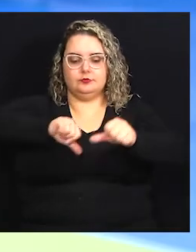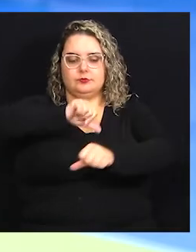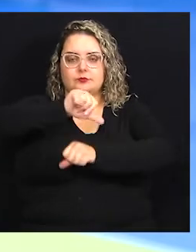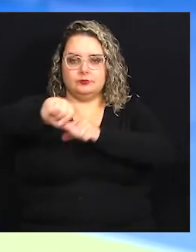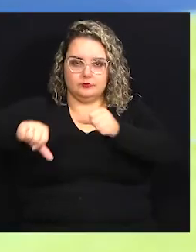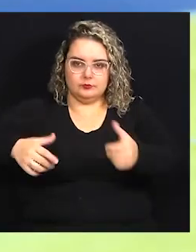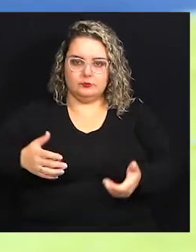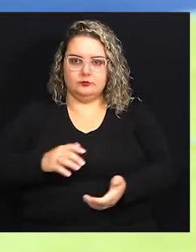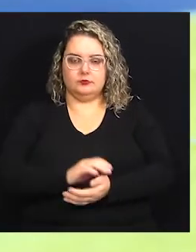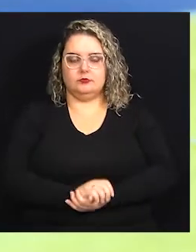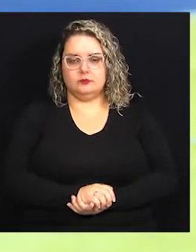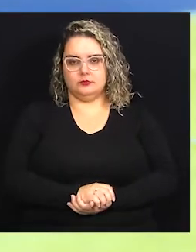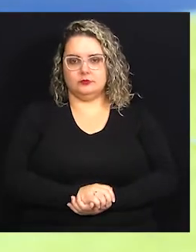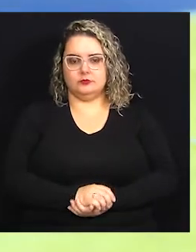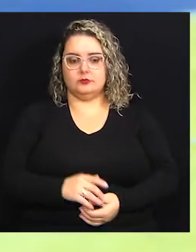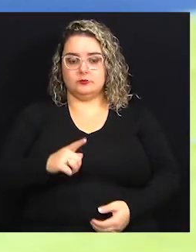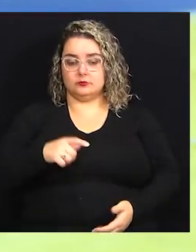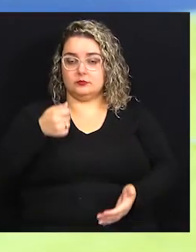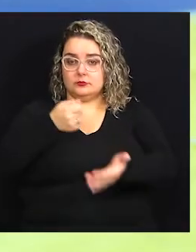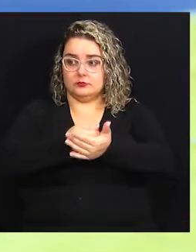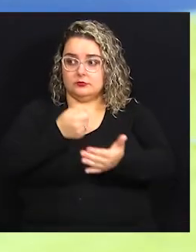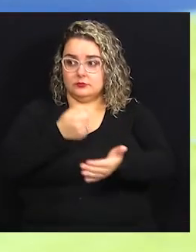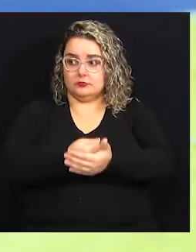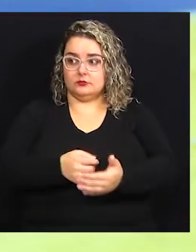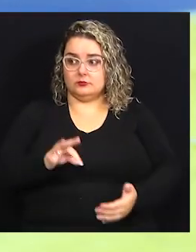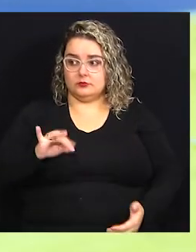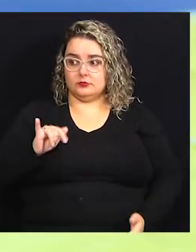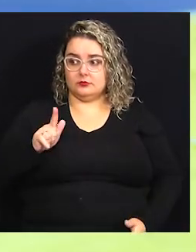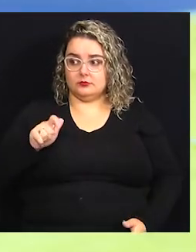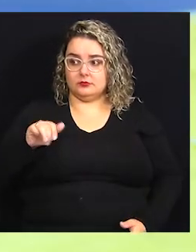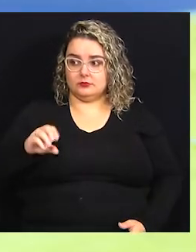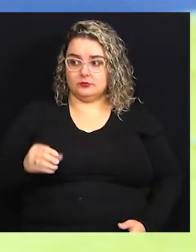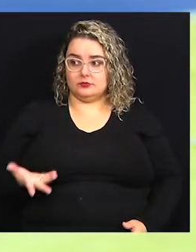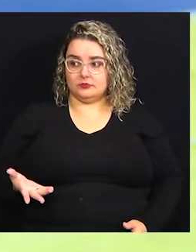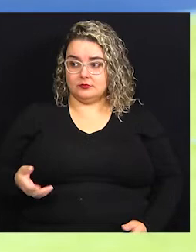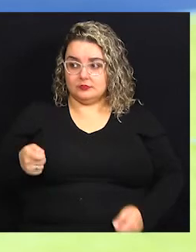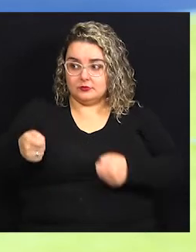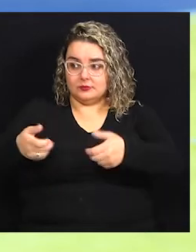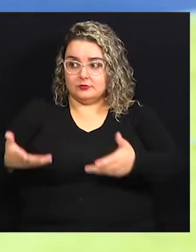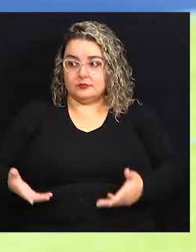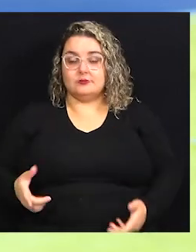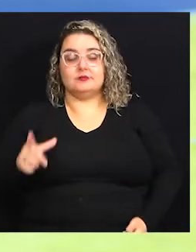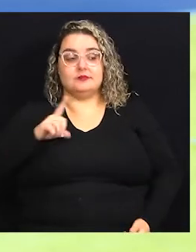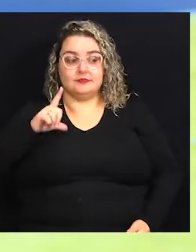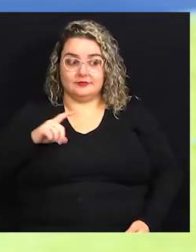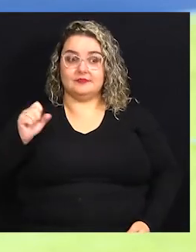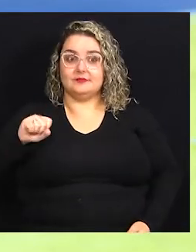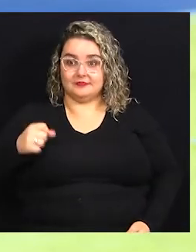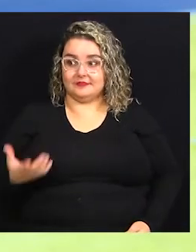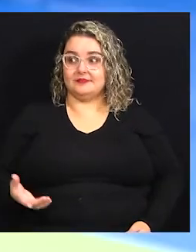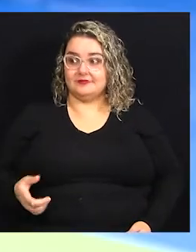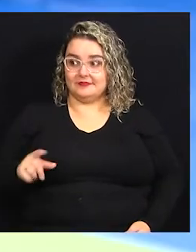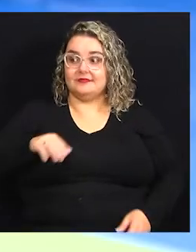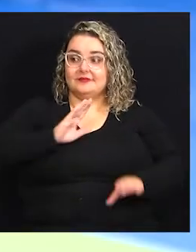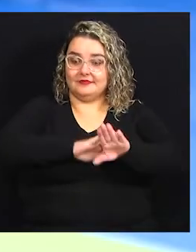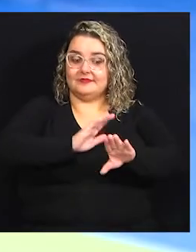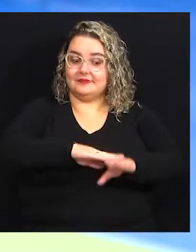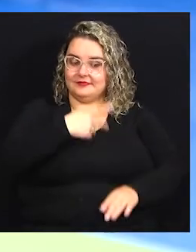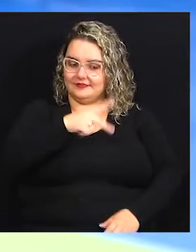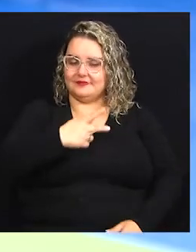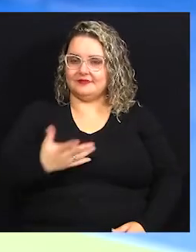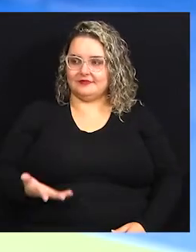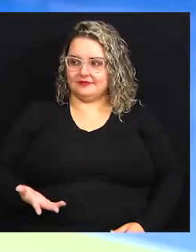rodízio. E você tem essa pressão para cima do Thiago? Thiago, vamos reforçar? Tenho, lógico. Essa é a função